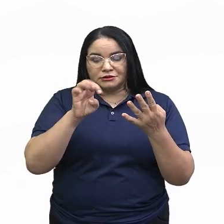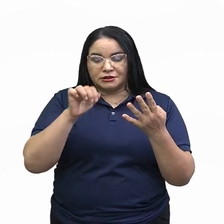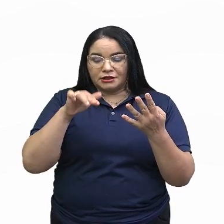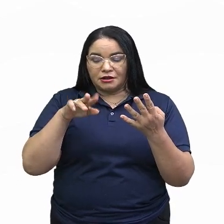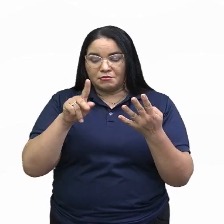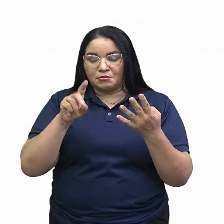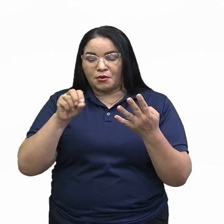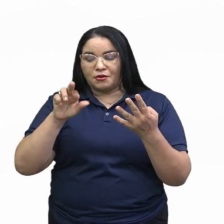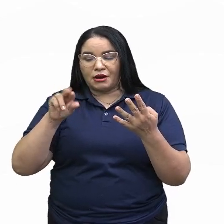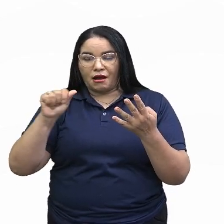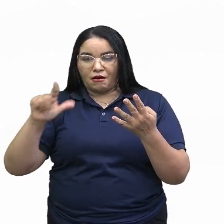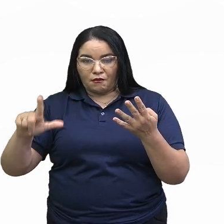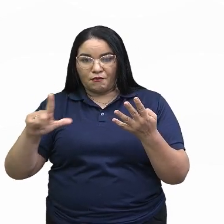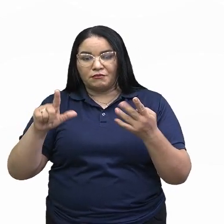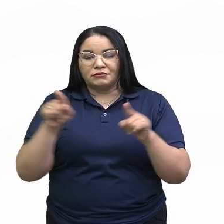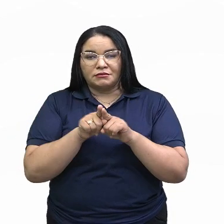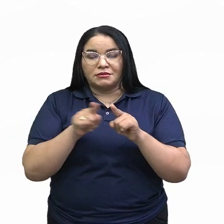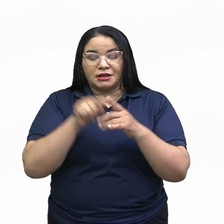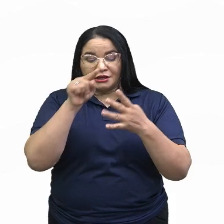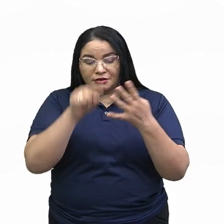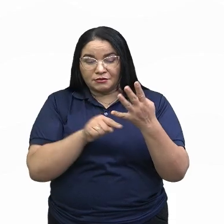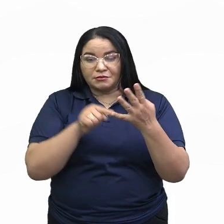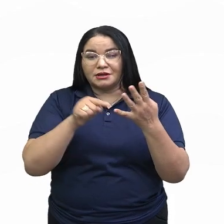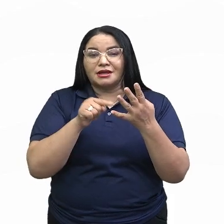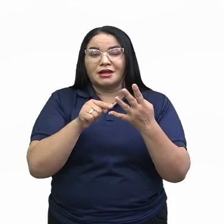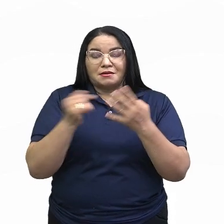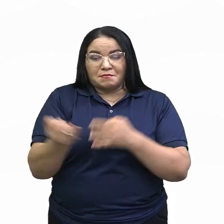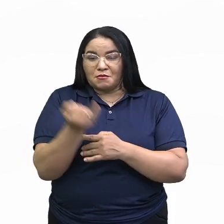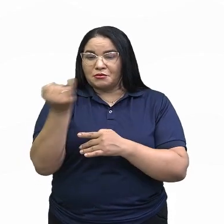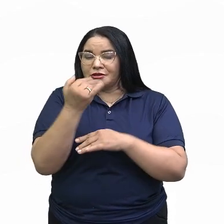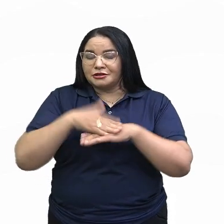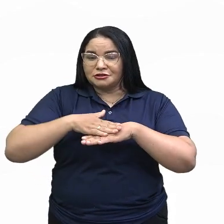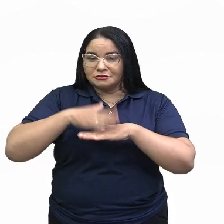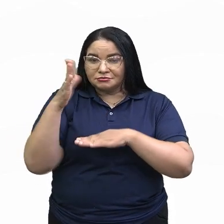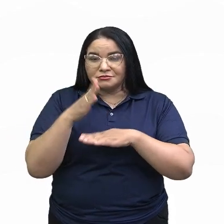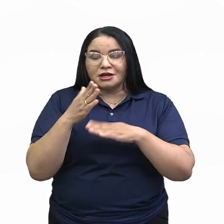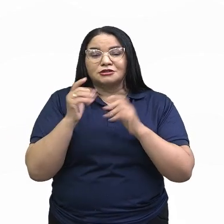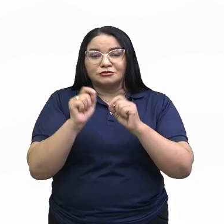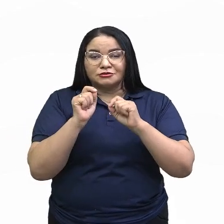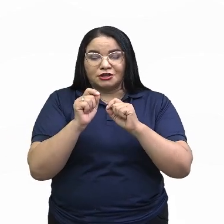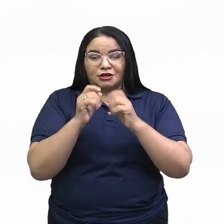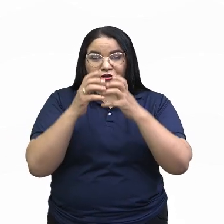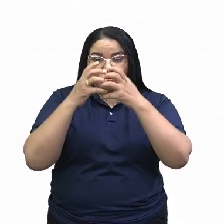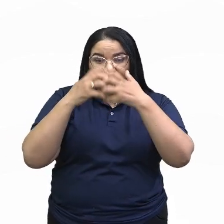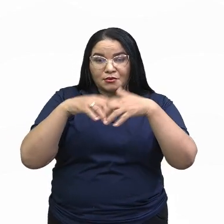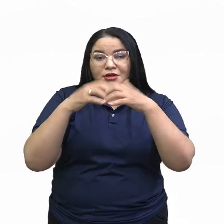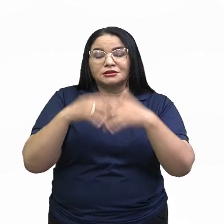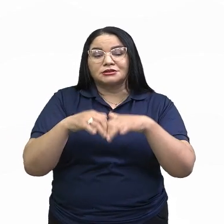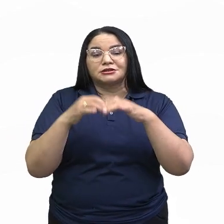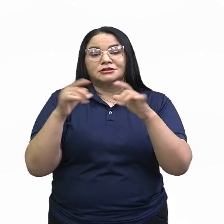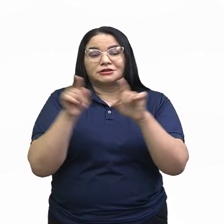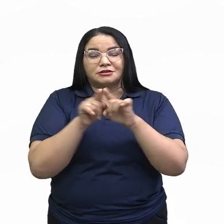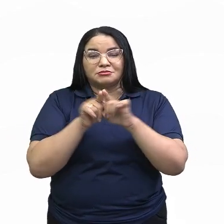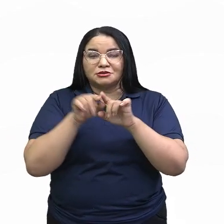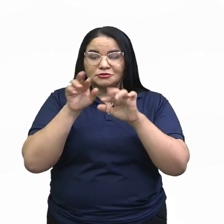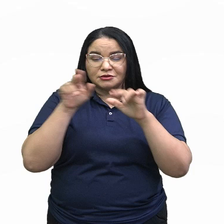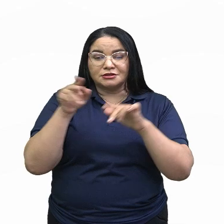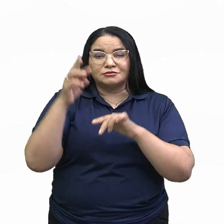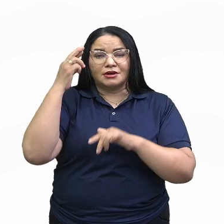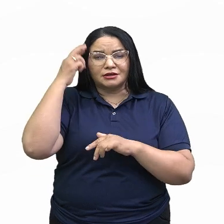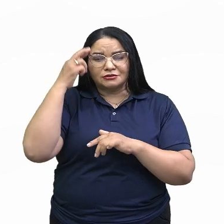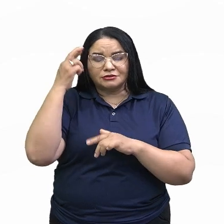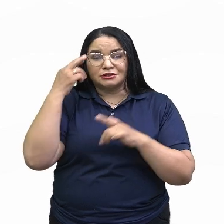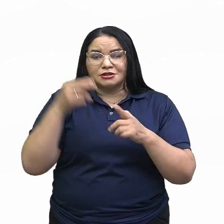são importantíssimos para o desempenho de funções cognitivas, como o raciocínio, a